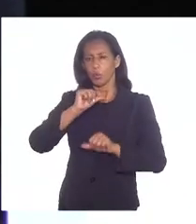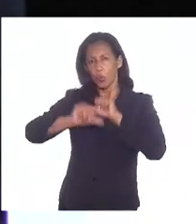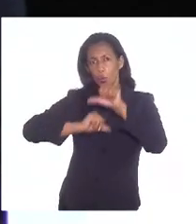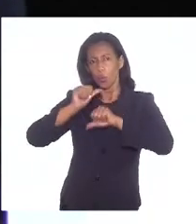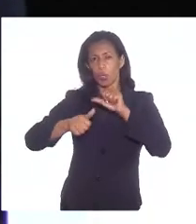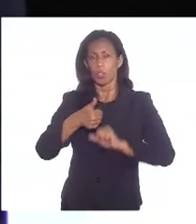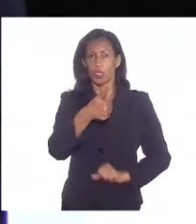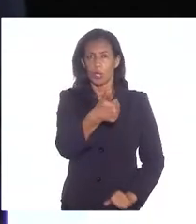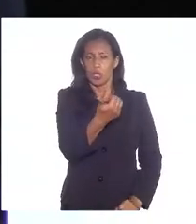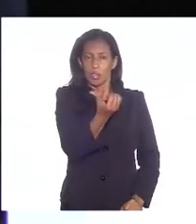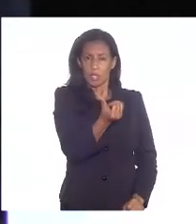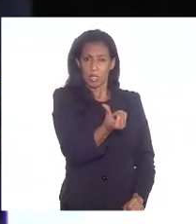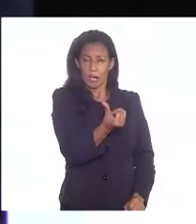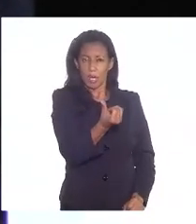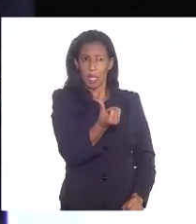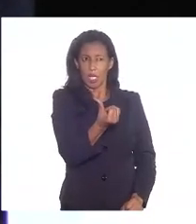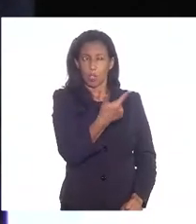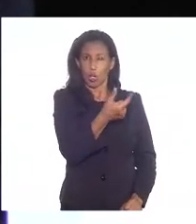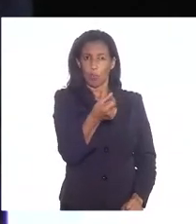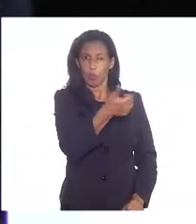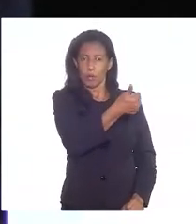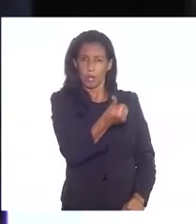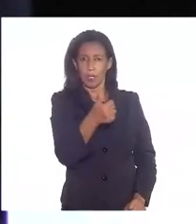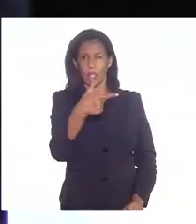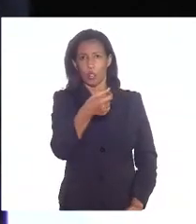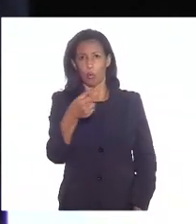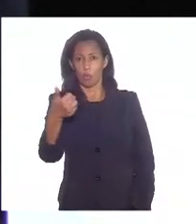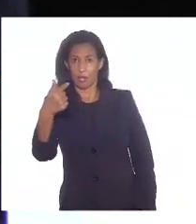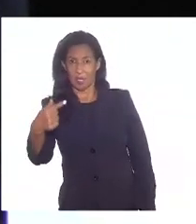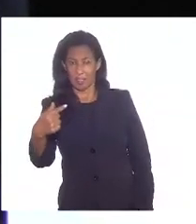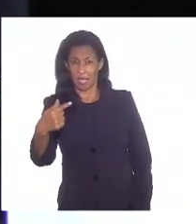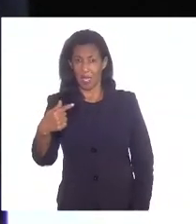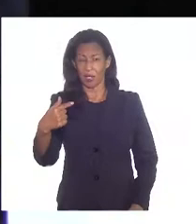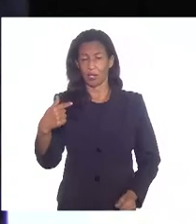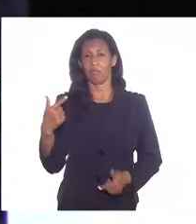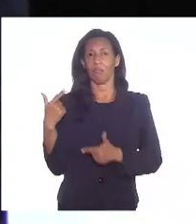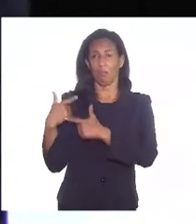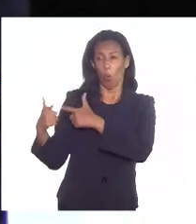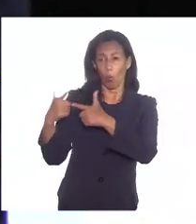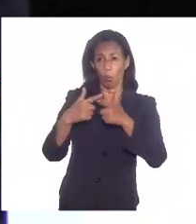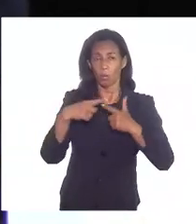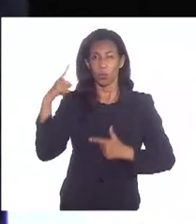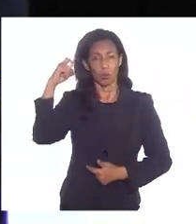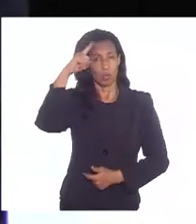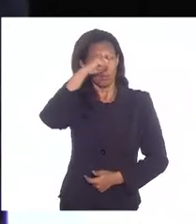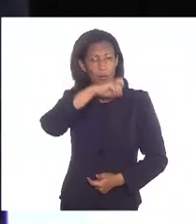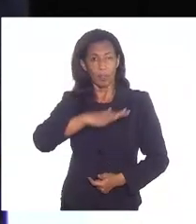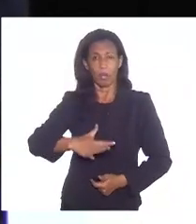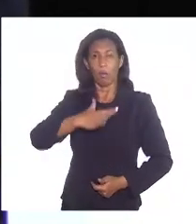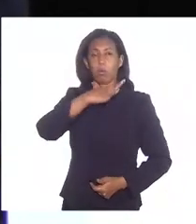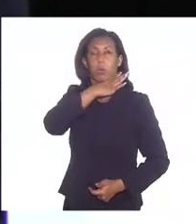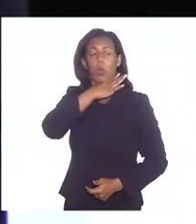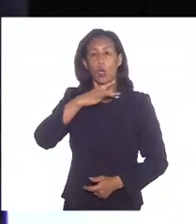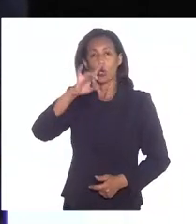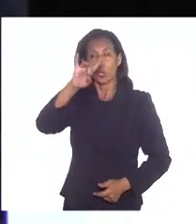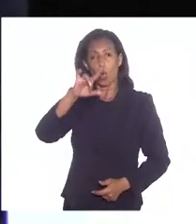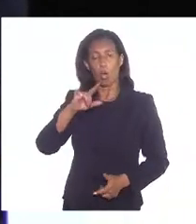16 e 17 por crises, uma crise dura, governador, onde só no ano de